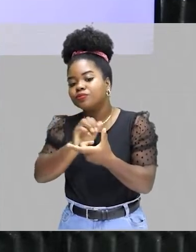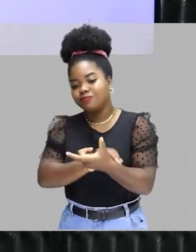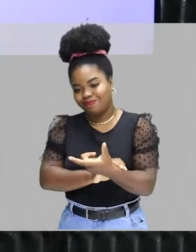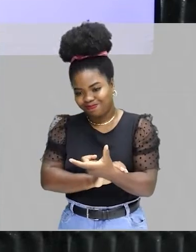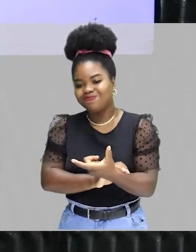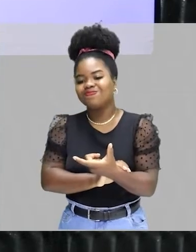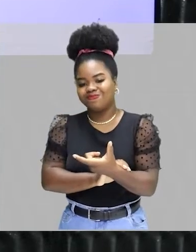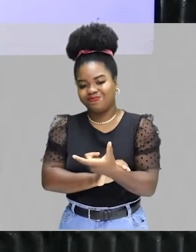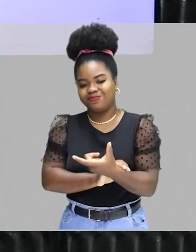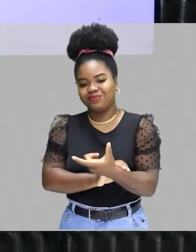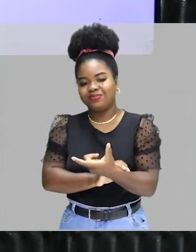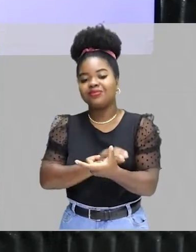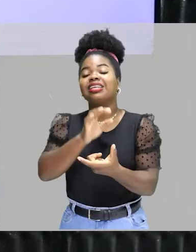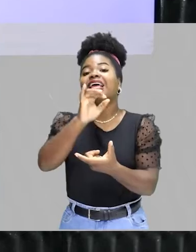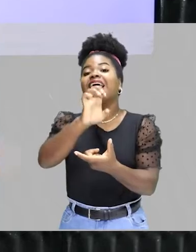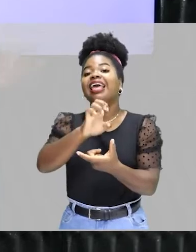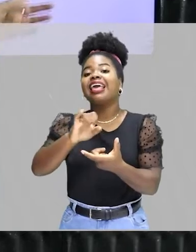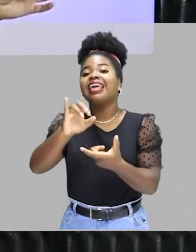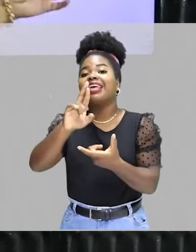infixo, porque está no meio.